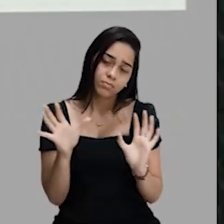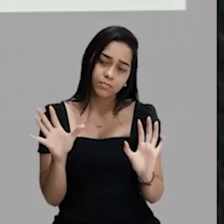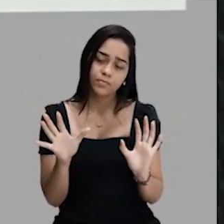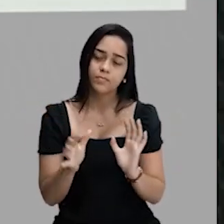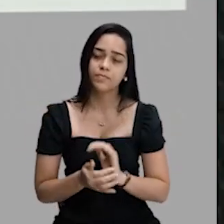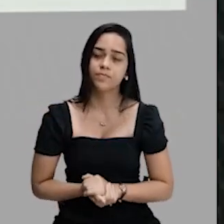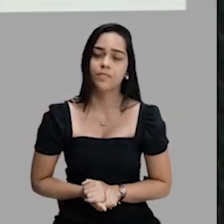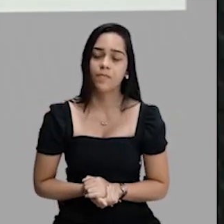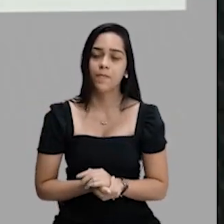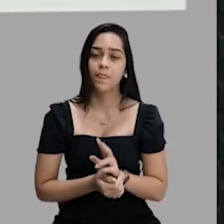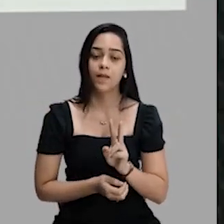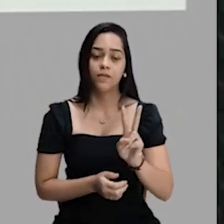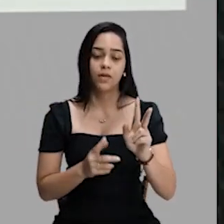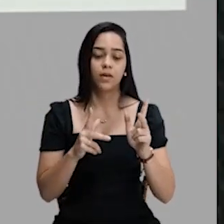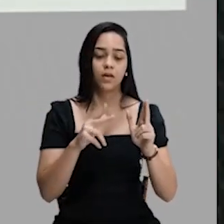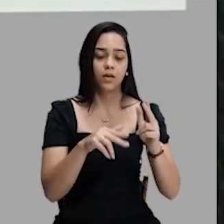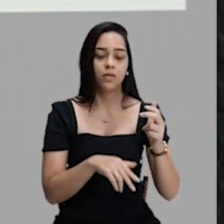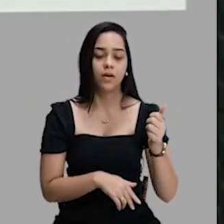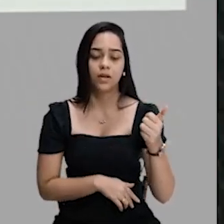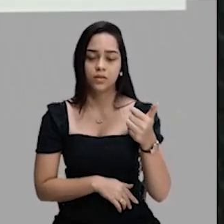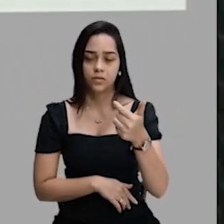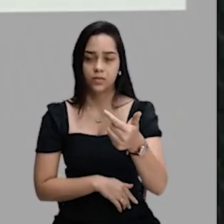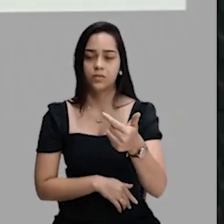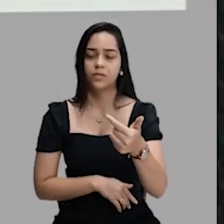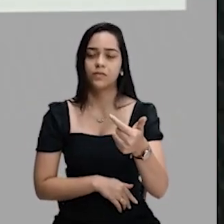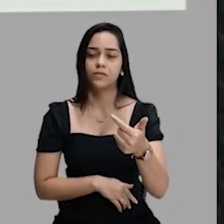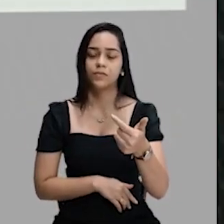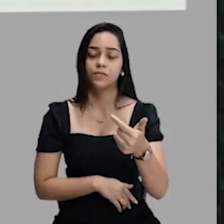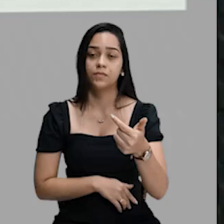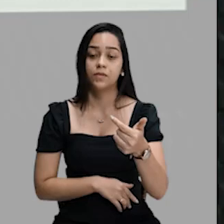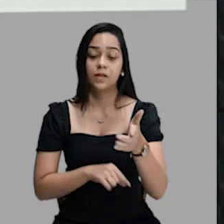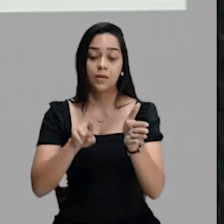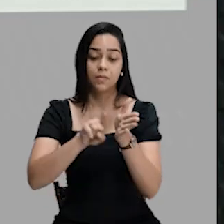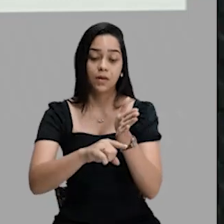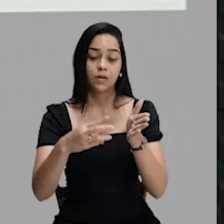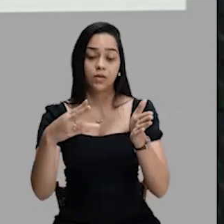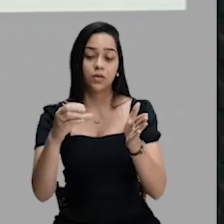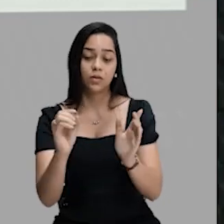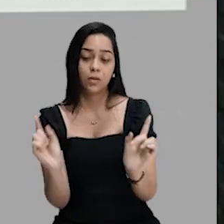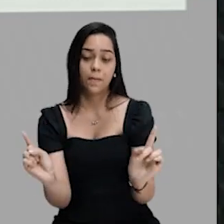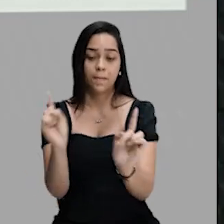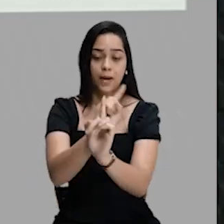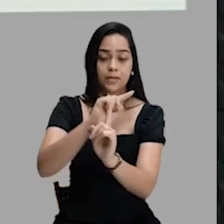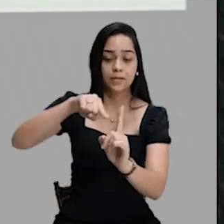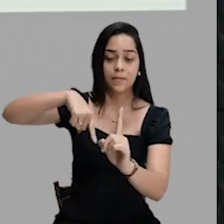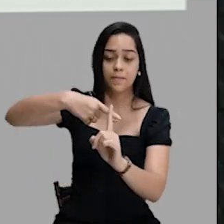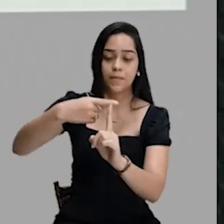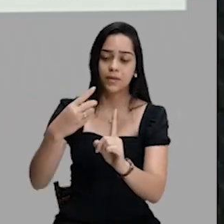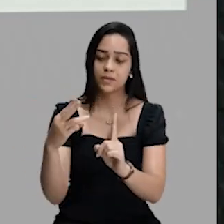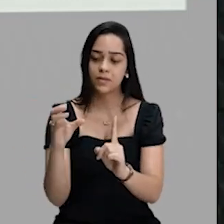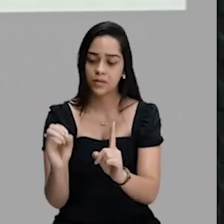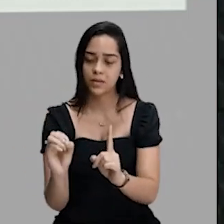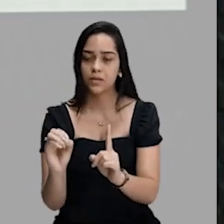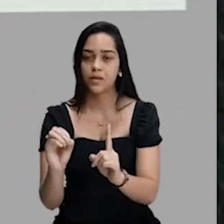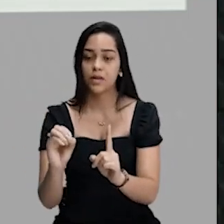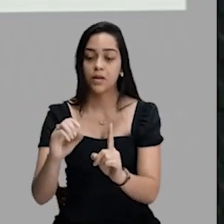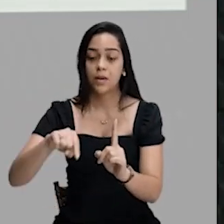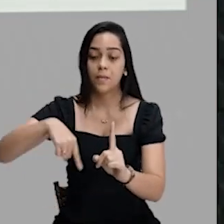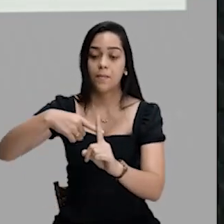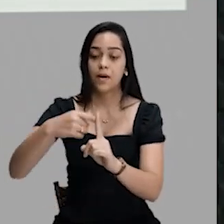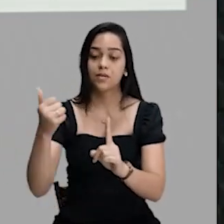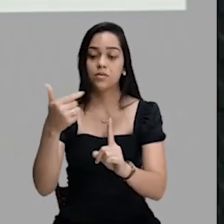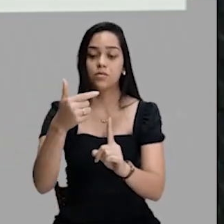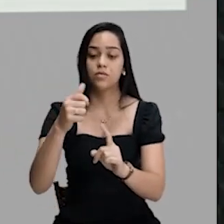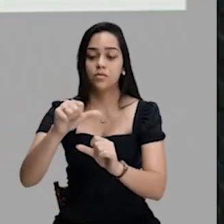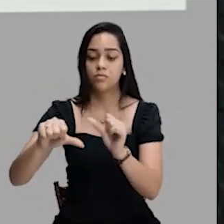Então, V vai ser igual a 2, esse menos 30 passa mais 30, e esse mais 12 passa a